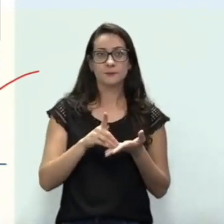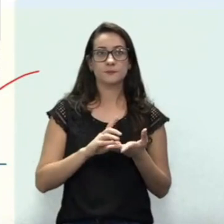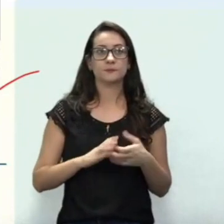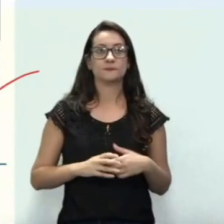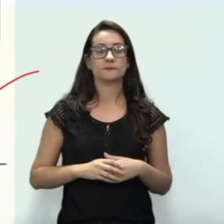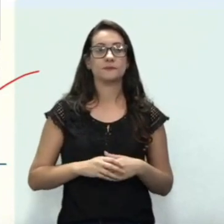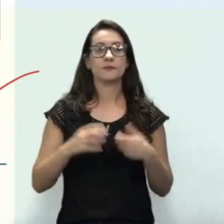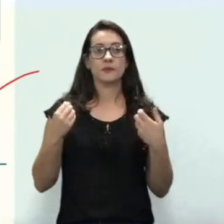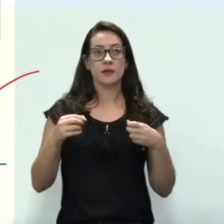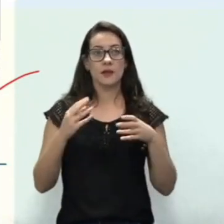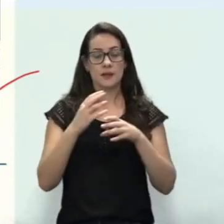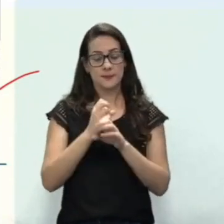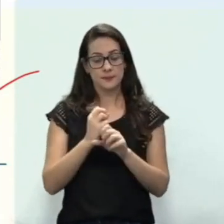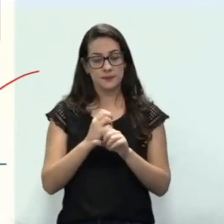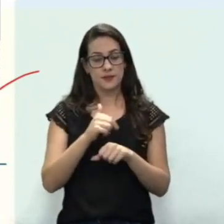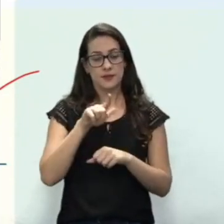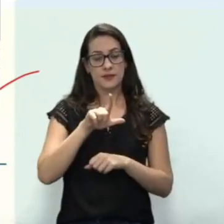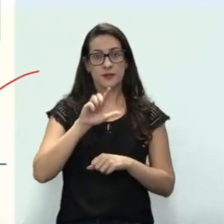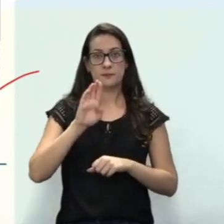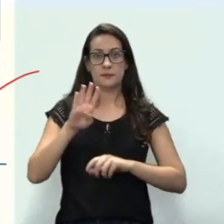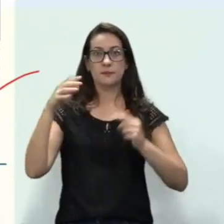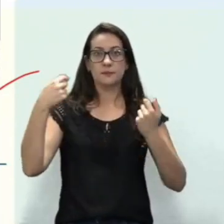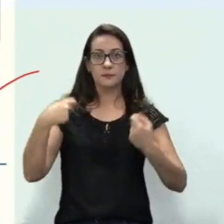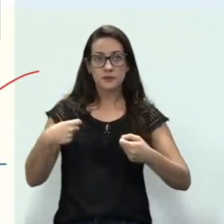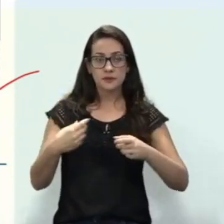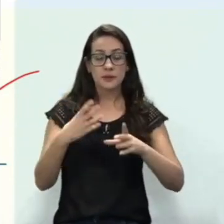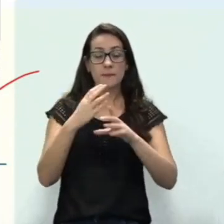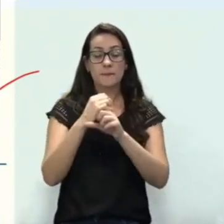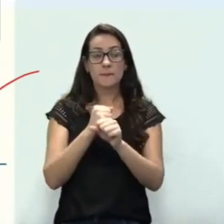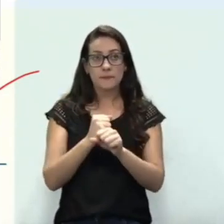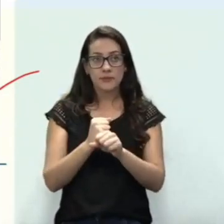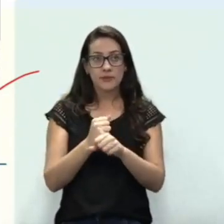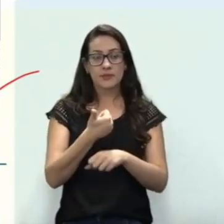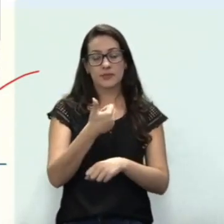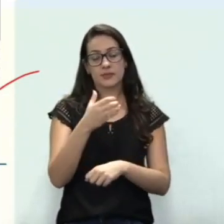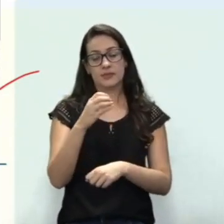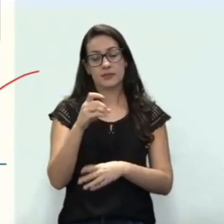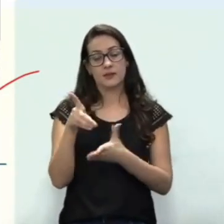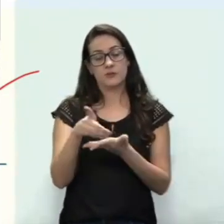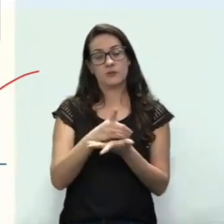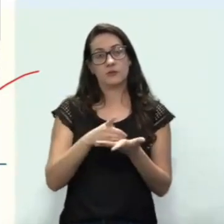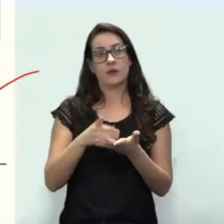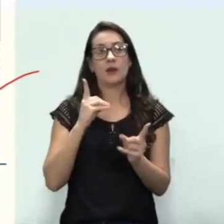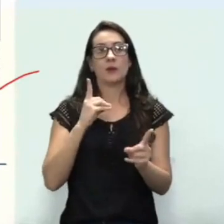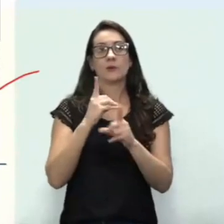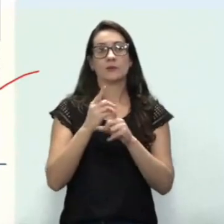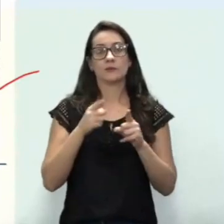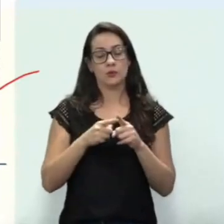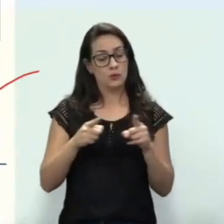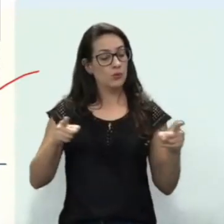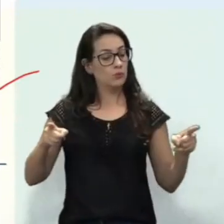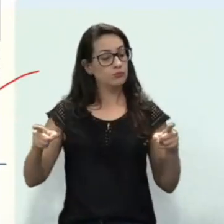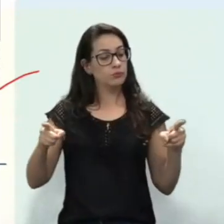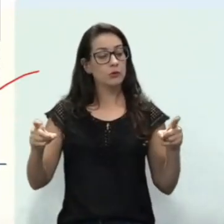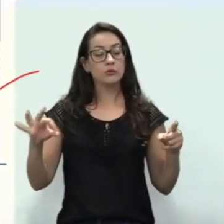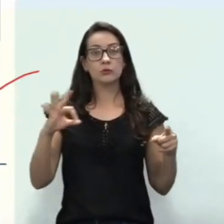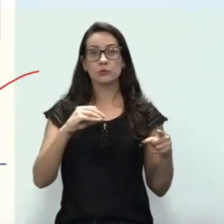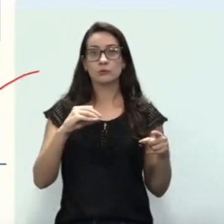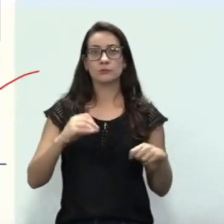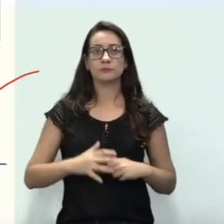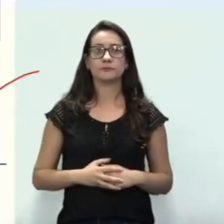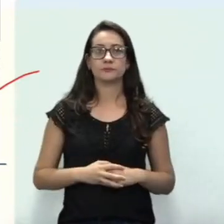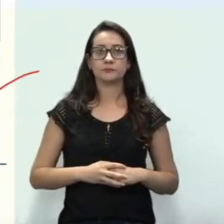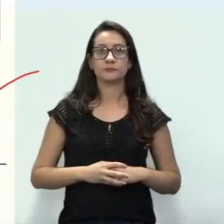que somar LB necessário mais 10φ para ter o comprimento total da nossa barra de aço.